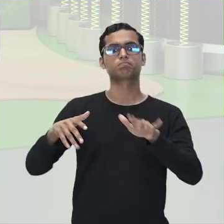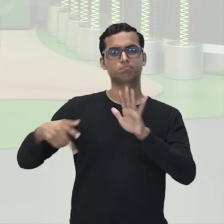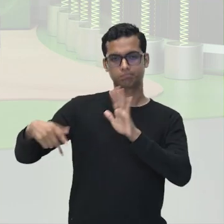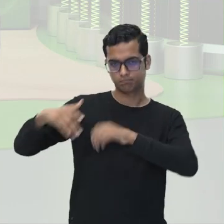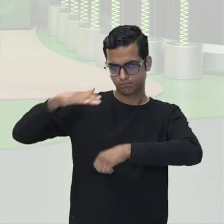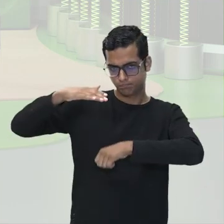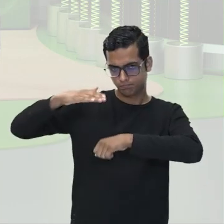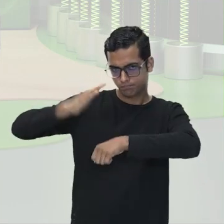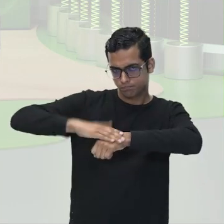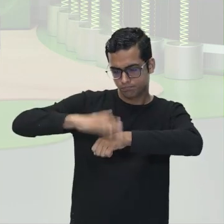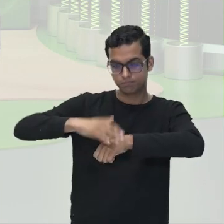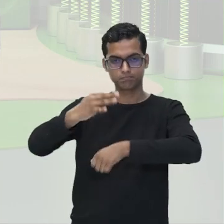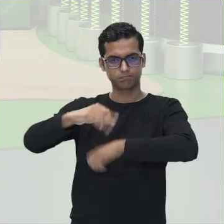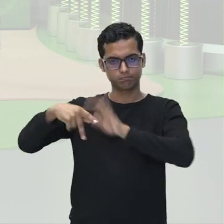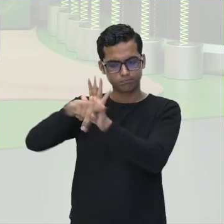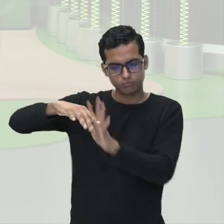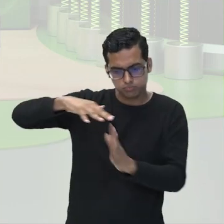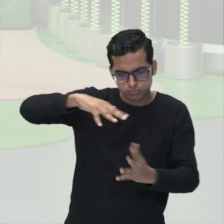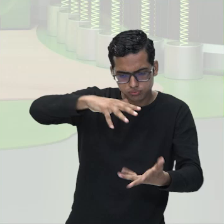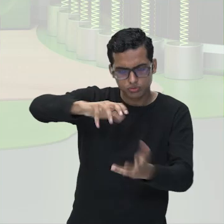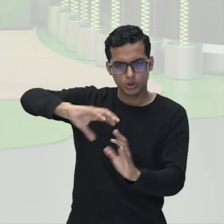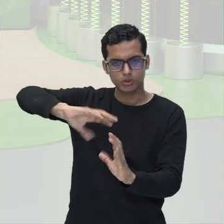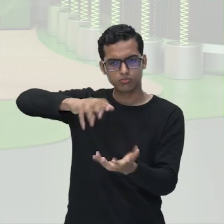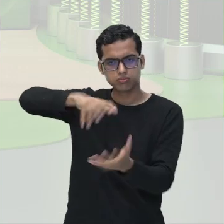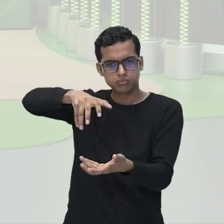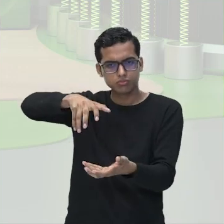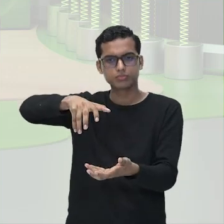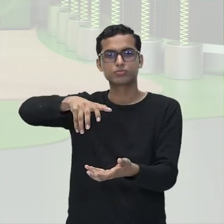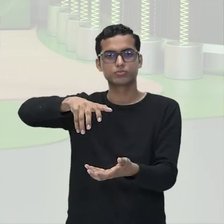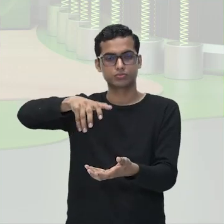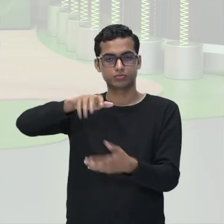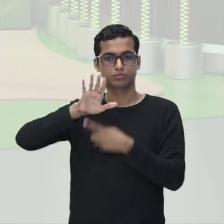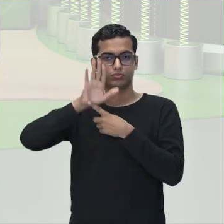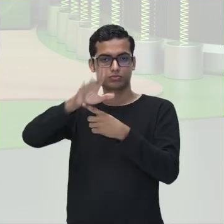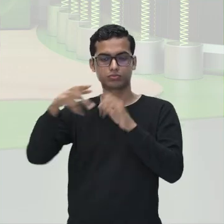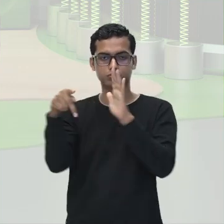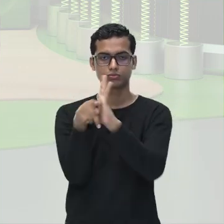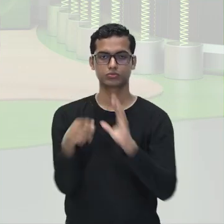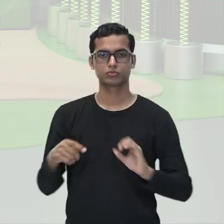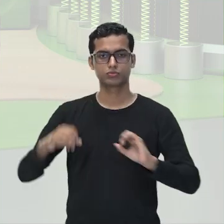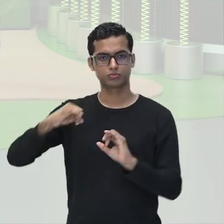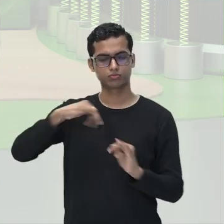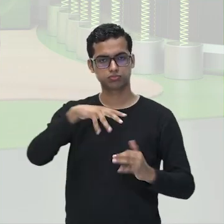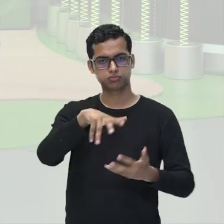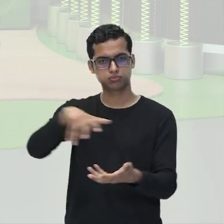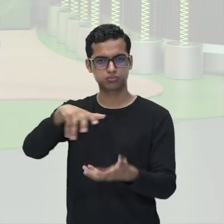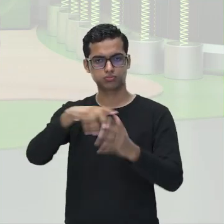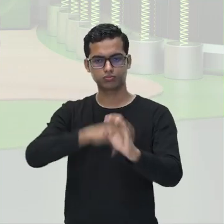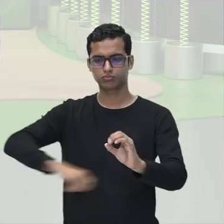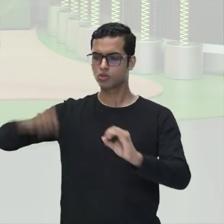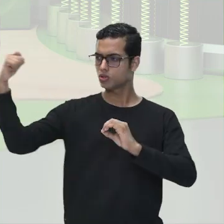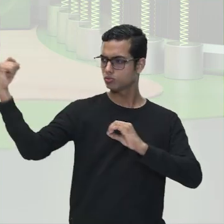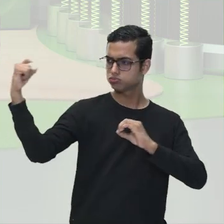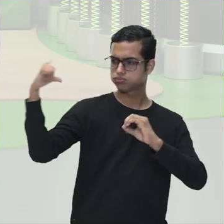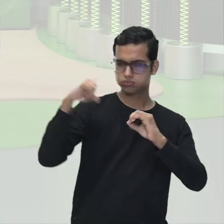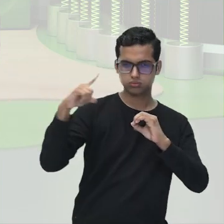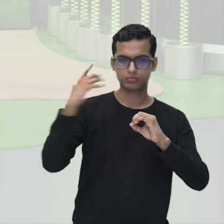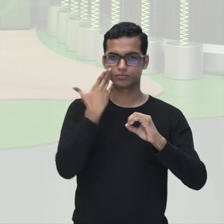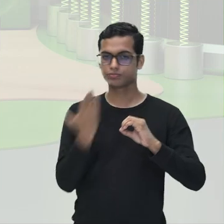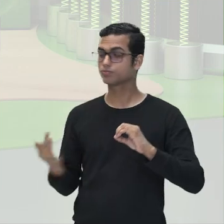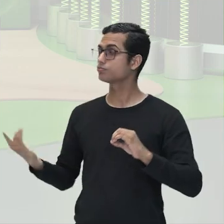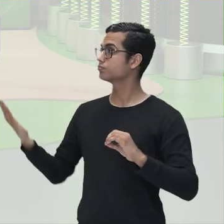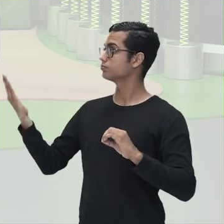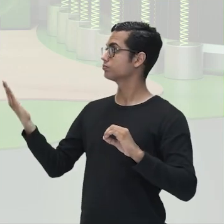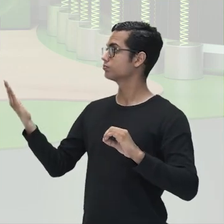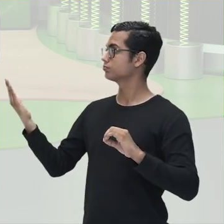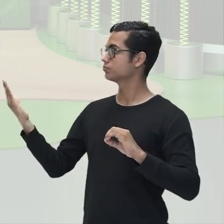que a exposição ao Sol de uma face do nosso planeta, sendo exposta ao